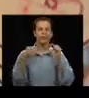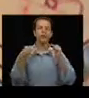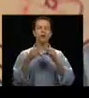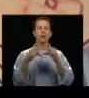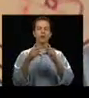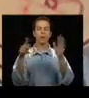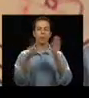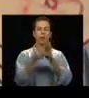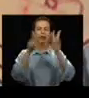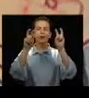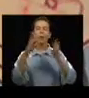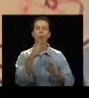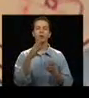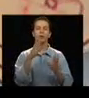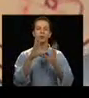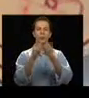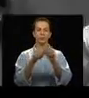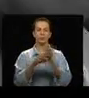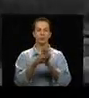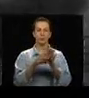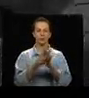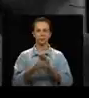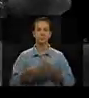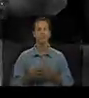ligado à sua teoria do conhecimento e à sua antropologia.